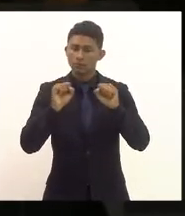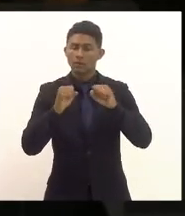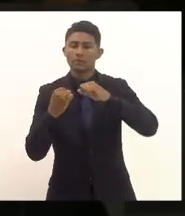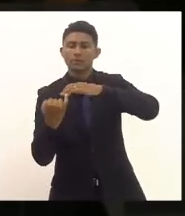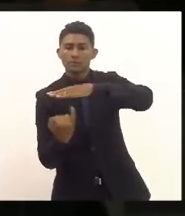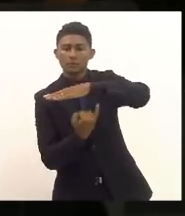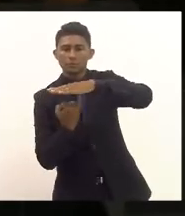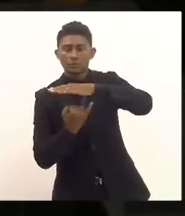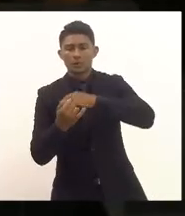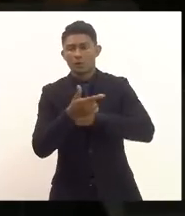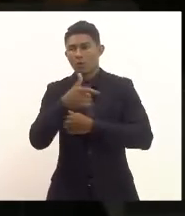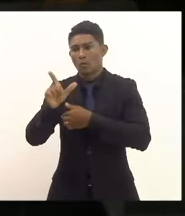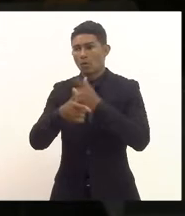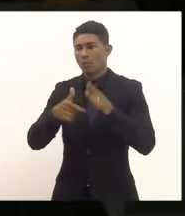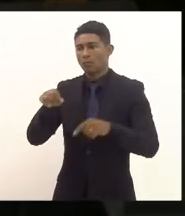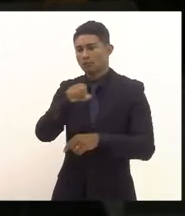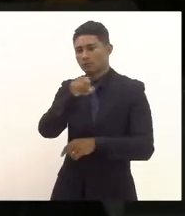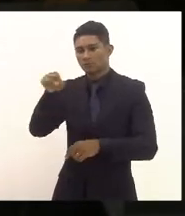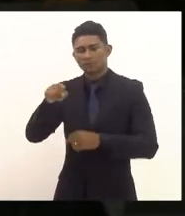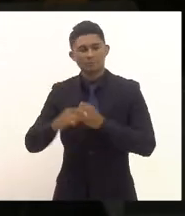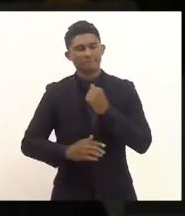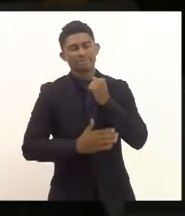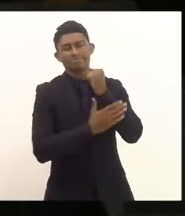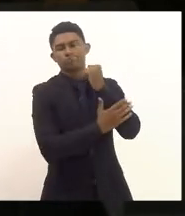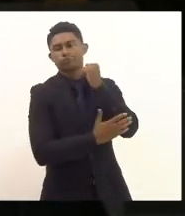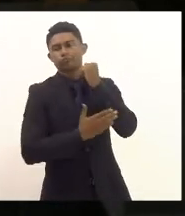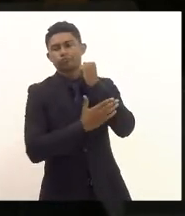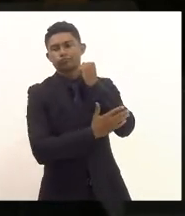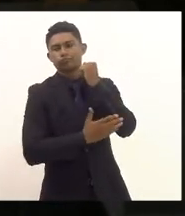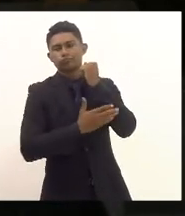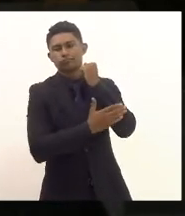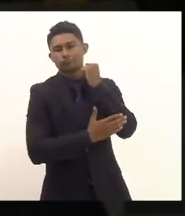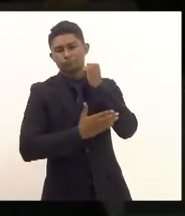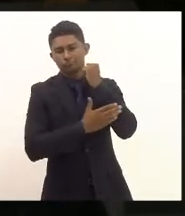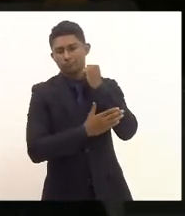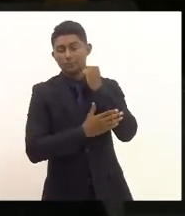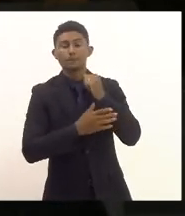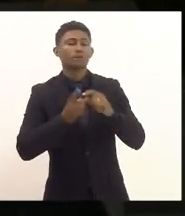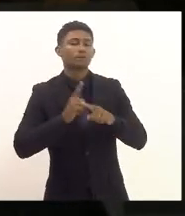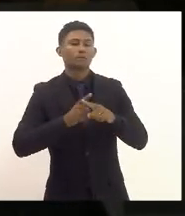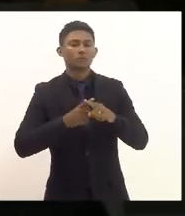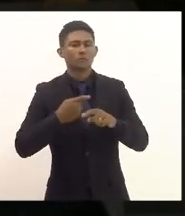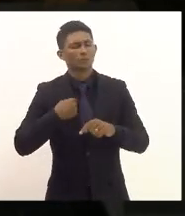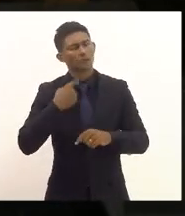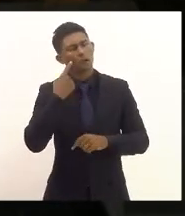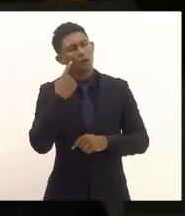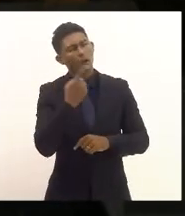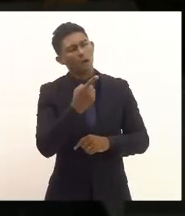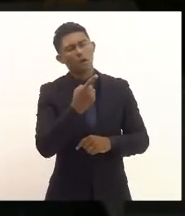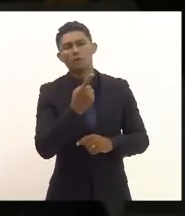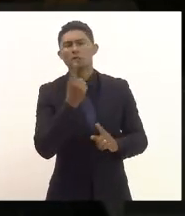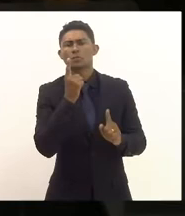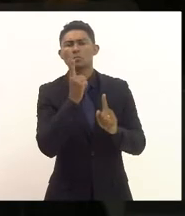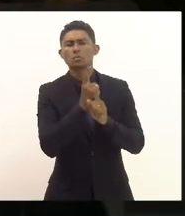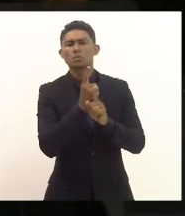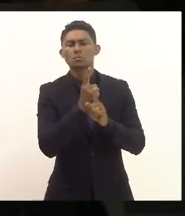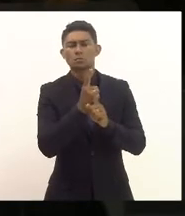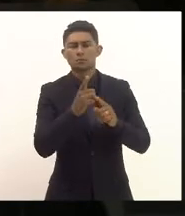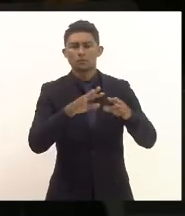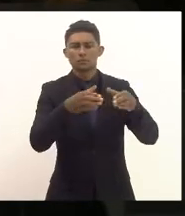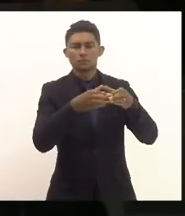outras instituições que eu verifico que a defensoria e na